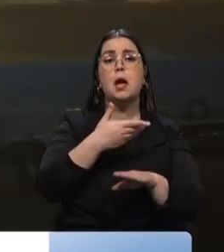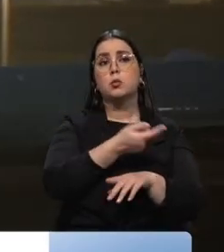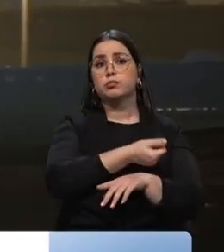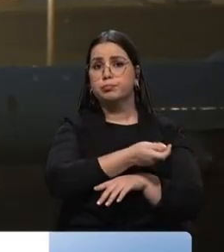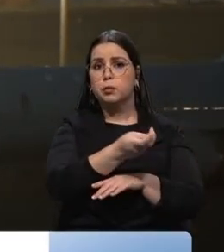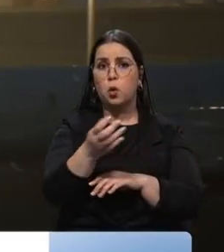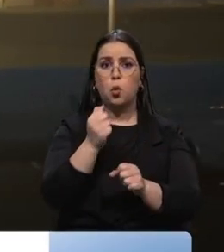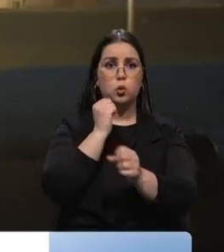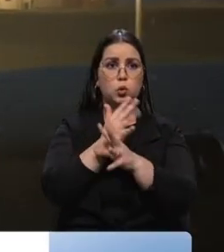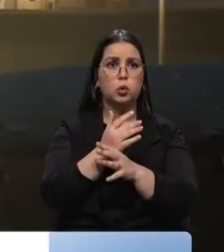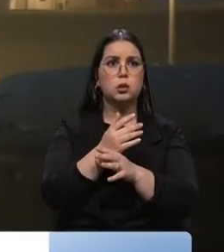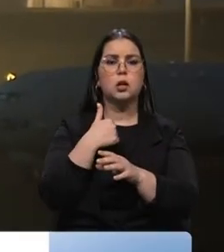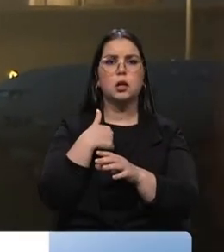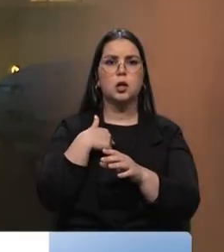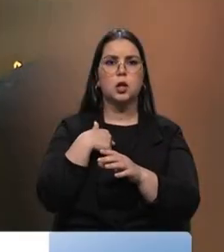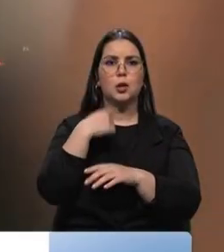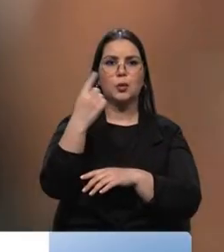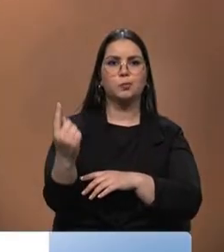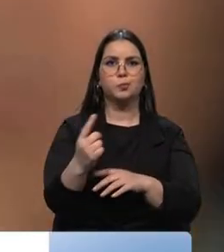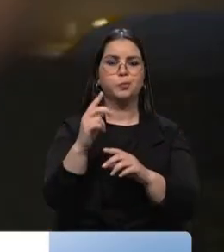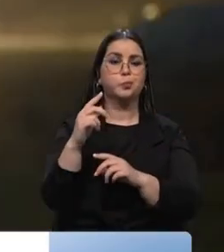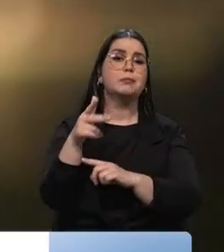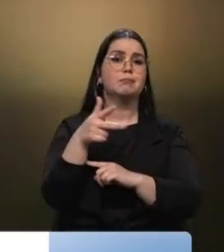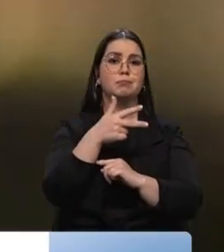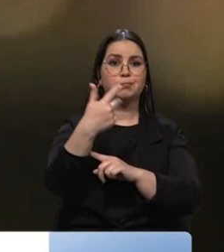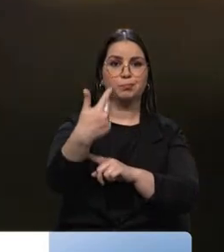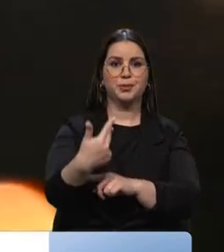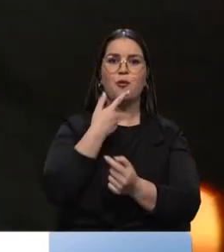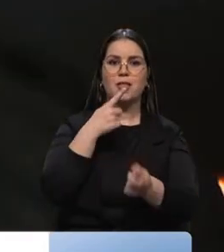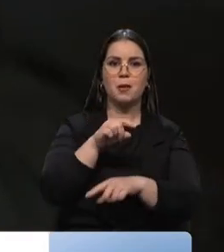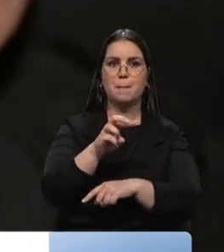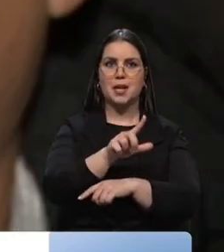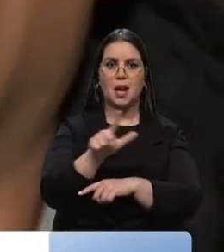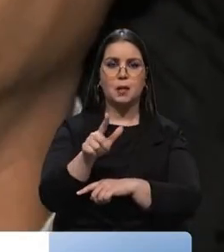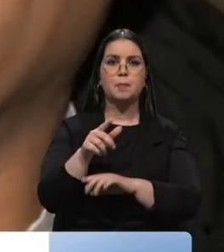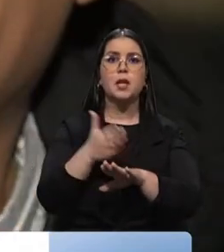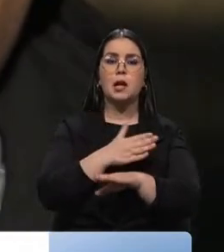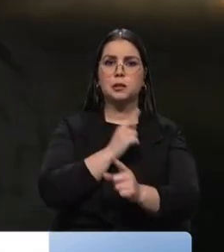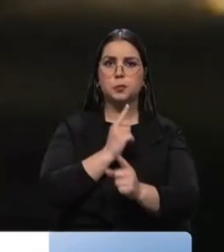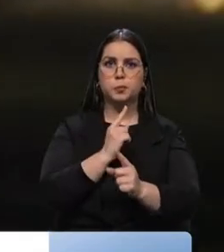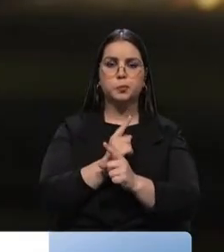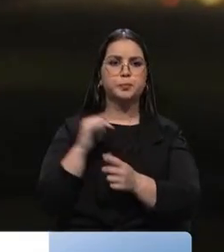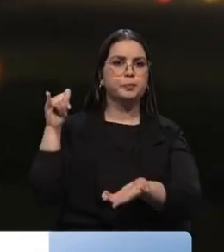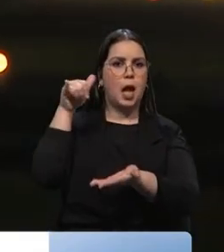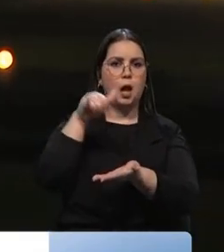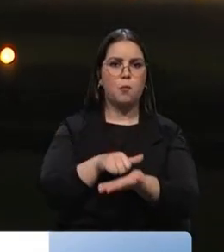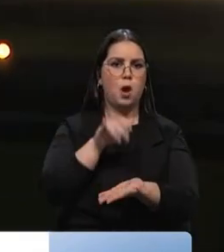pouco, vou entrar aqui no plano outra vez do Miguel, em relação ao resto, como disse há pouco, continuam as mesmas